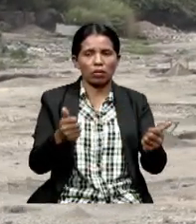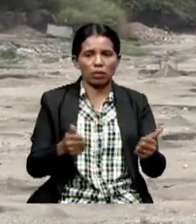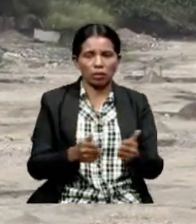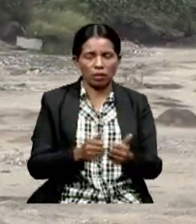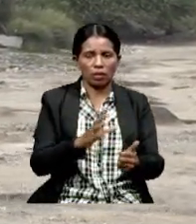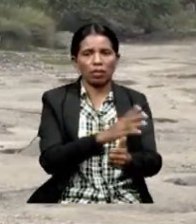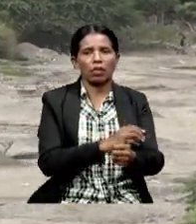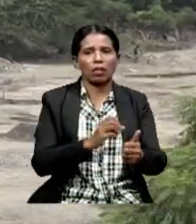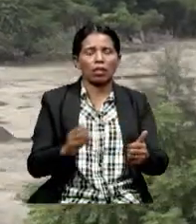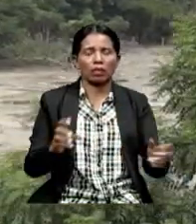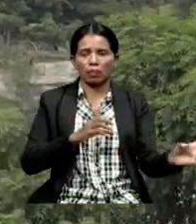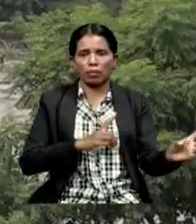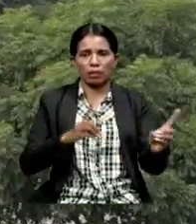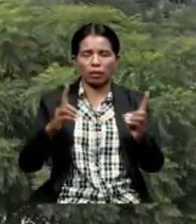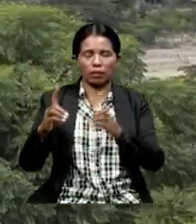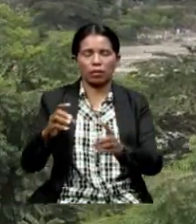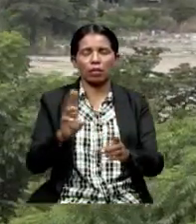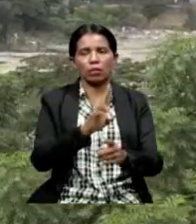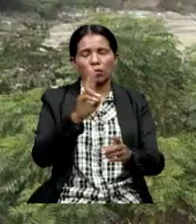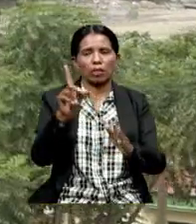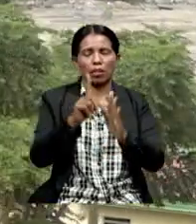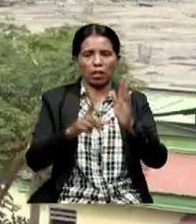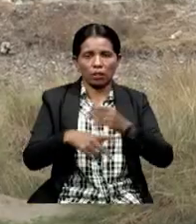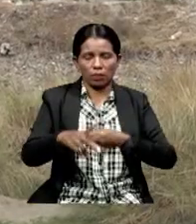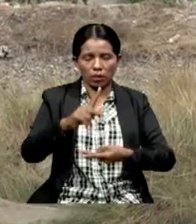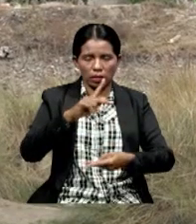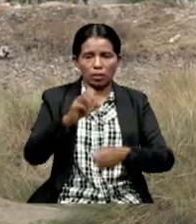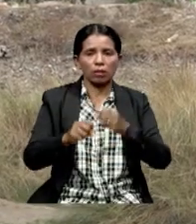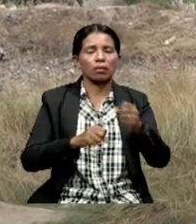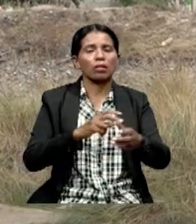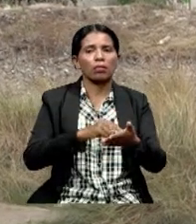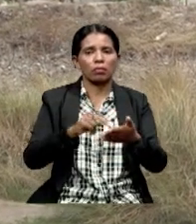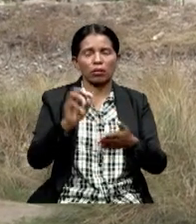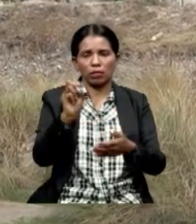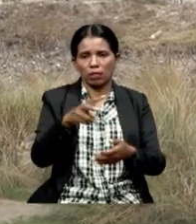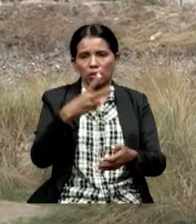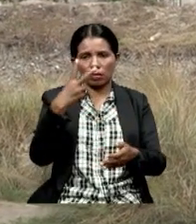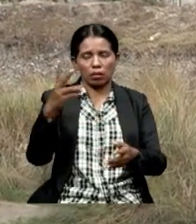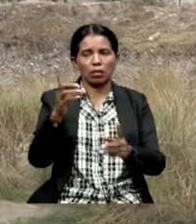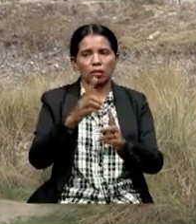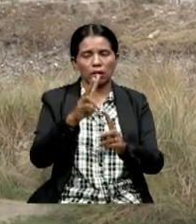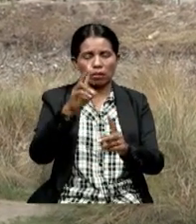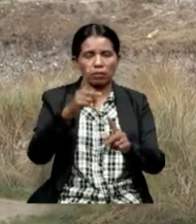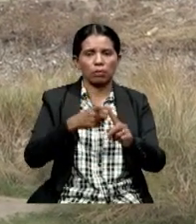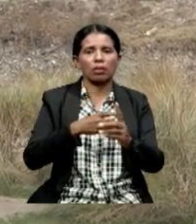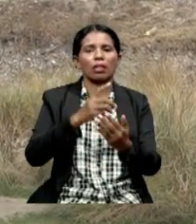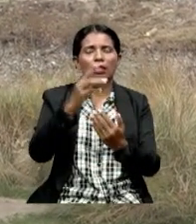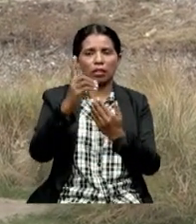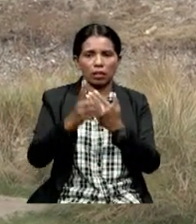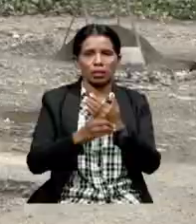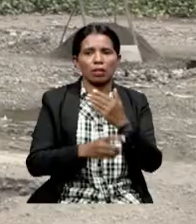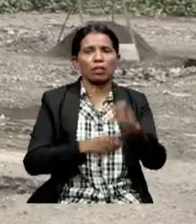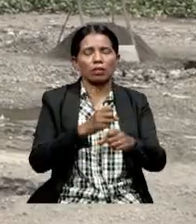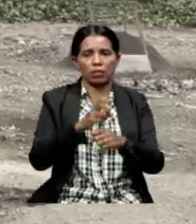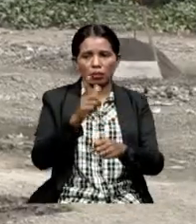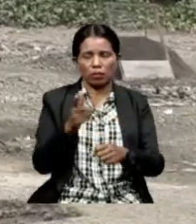proteção civil atu implementa ka executa lei proteção civil número Sanulu Resin Rua, Loron Rua, Fulan Dezembro, Tinan Rihon Rua,